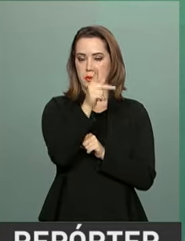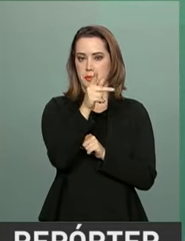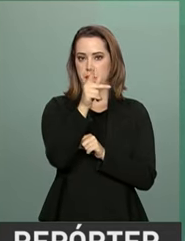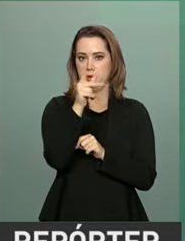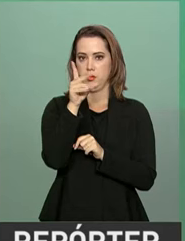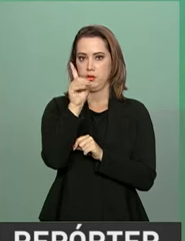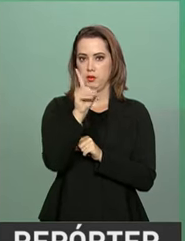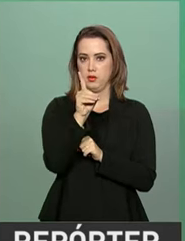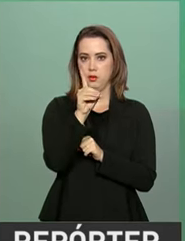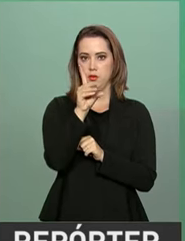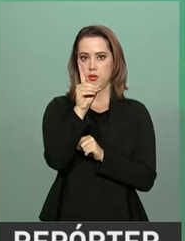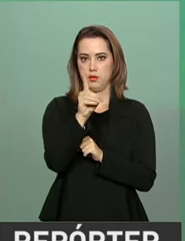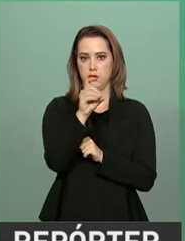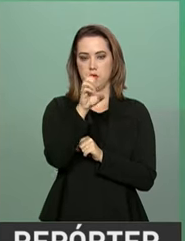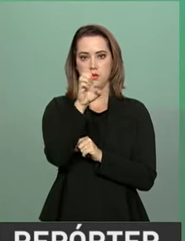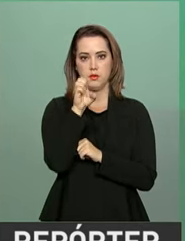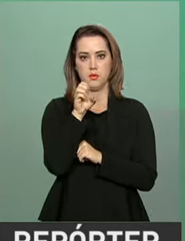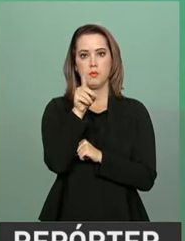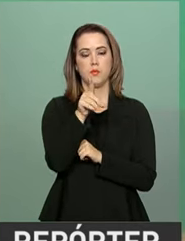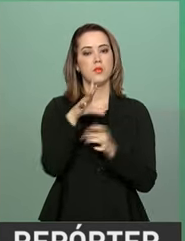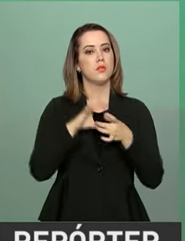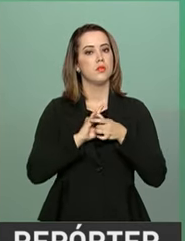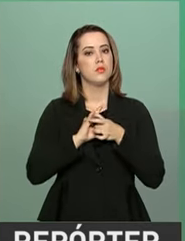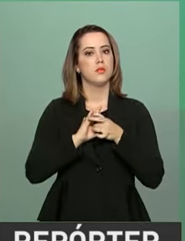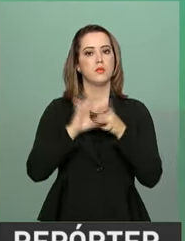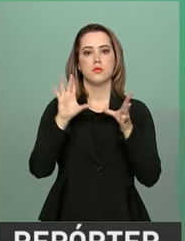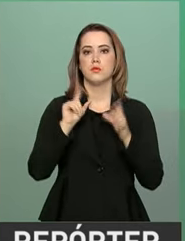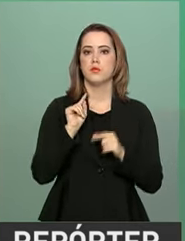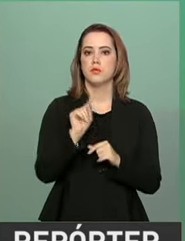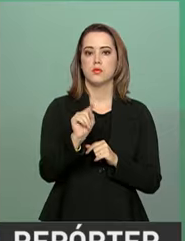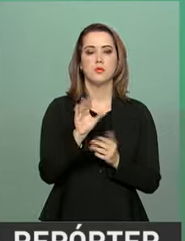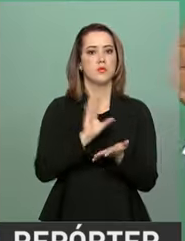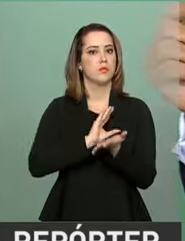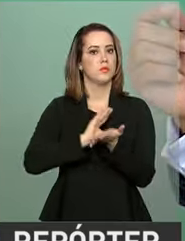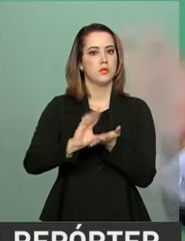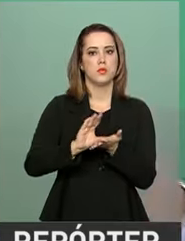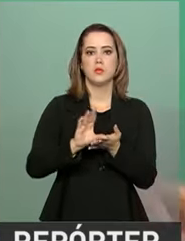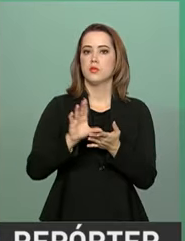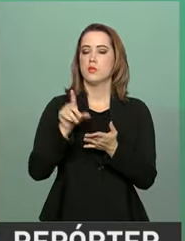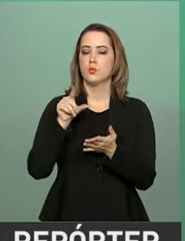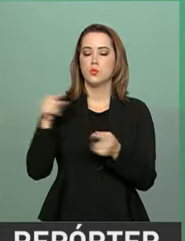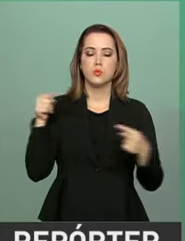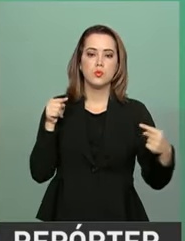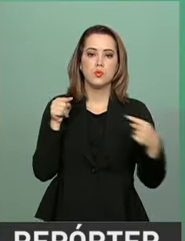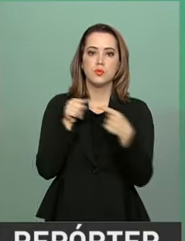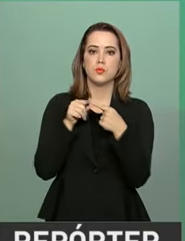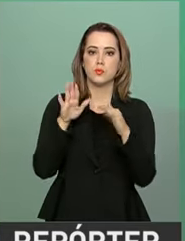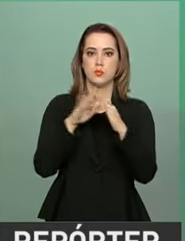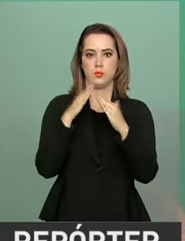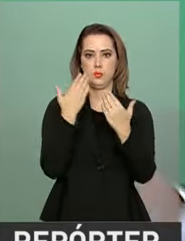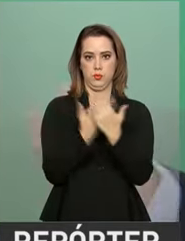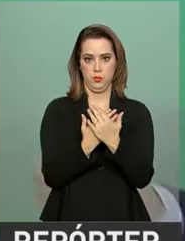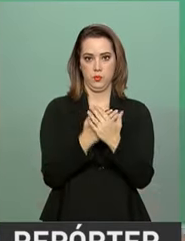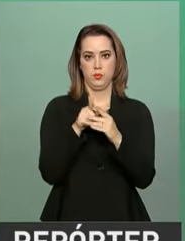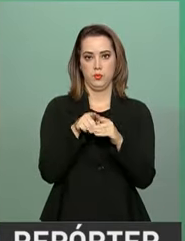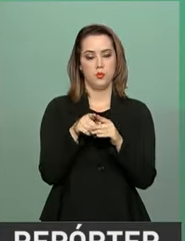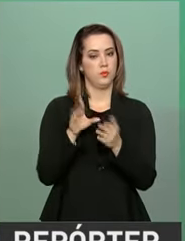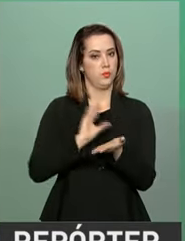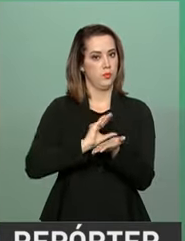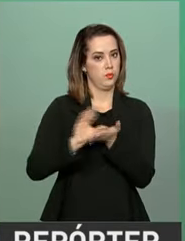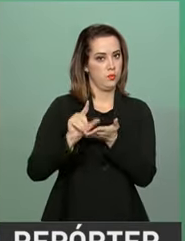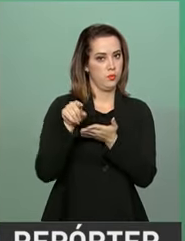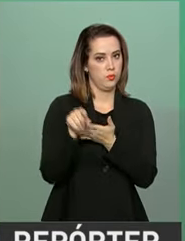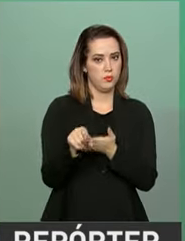PDDE, que é o programa que libera recursos diretamente para escolas, lançando,